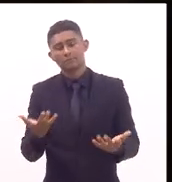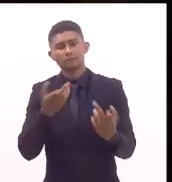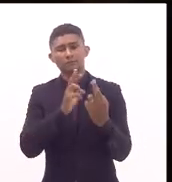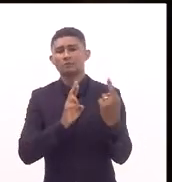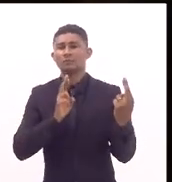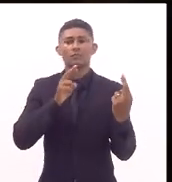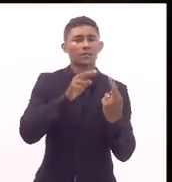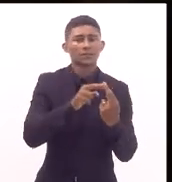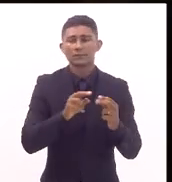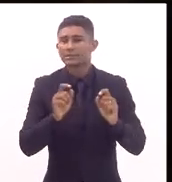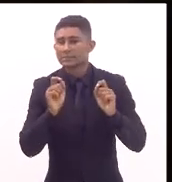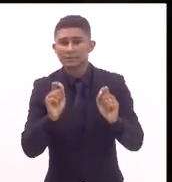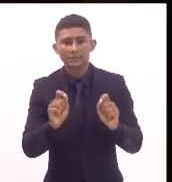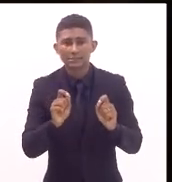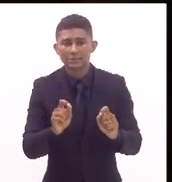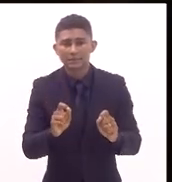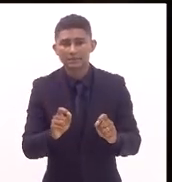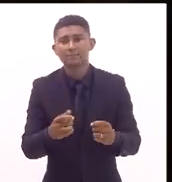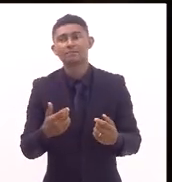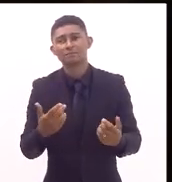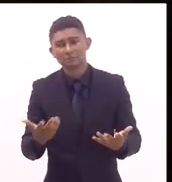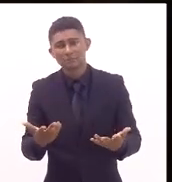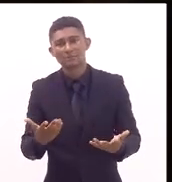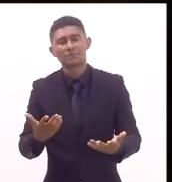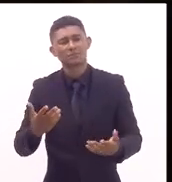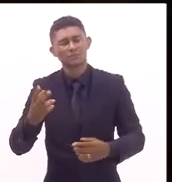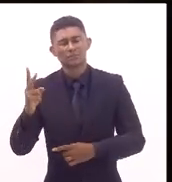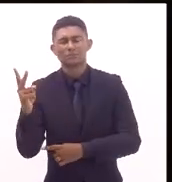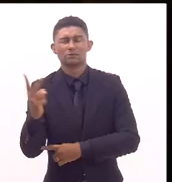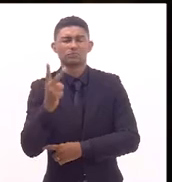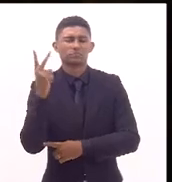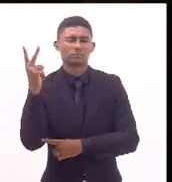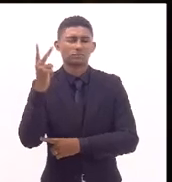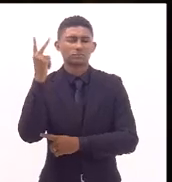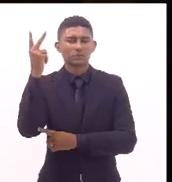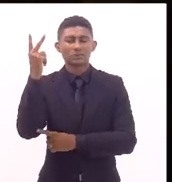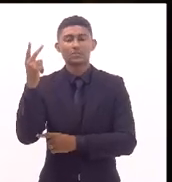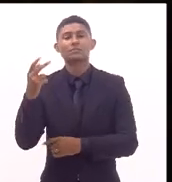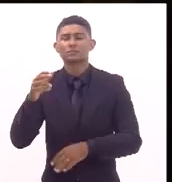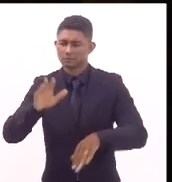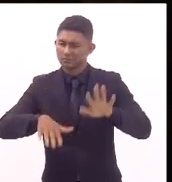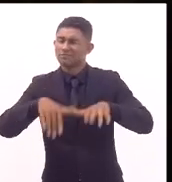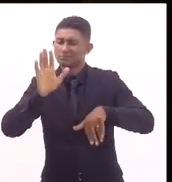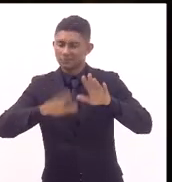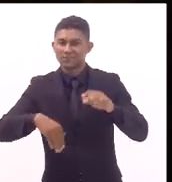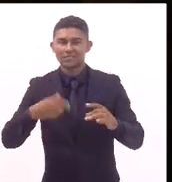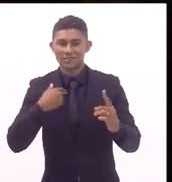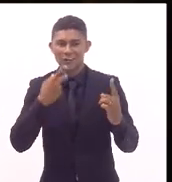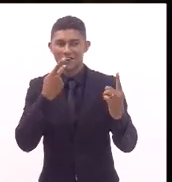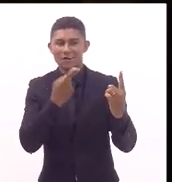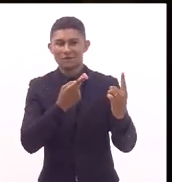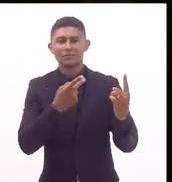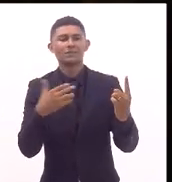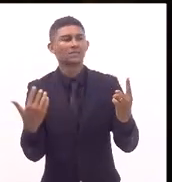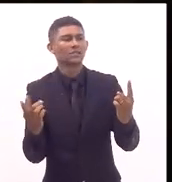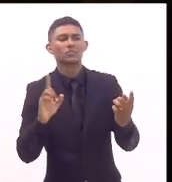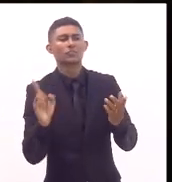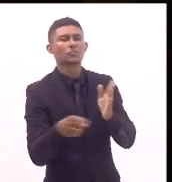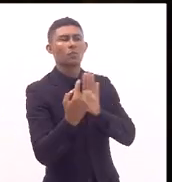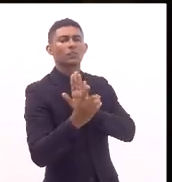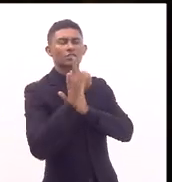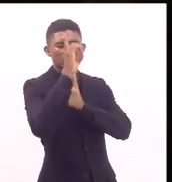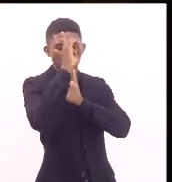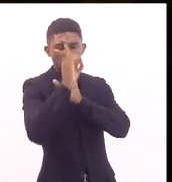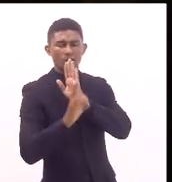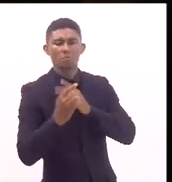gente ela é muito rica eu dito mas de vez em quando a gente compra Benedita nós não temos direito de morrer